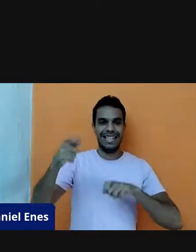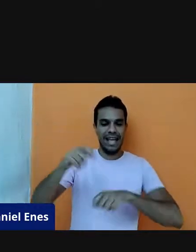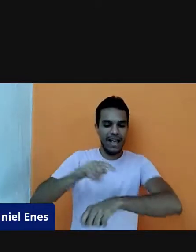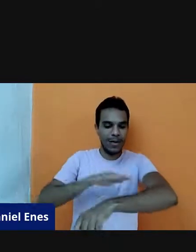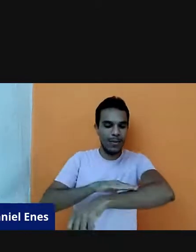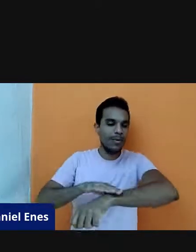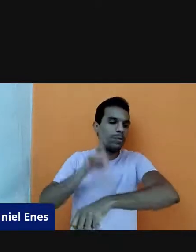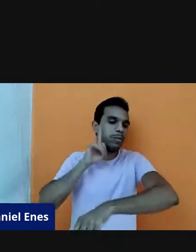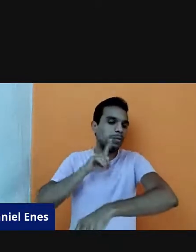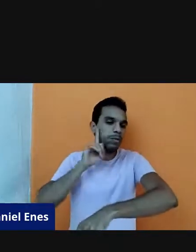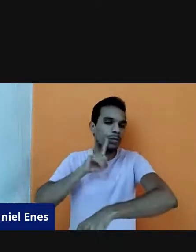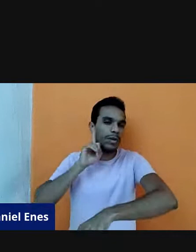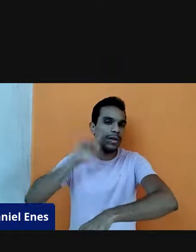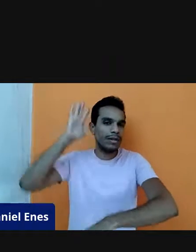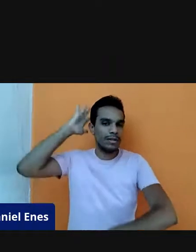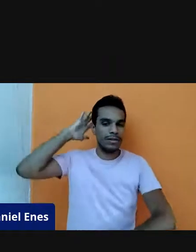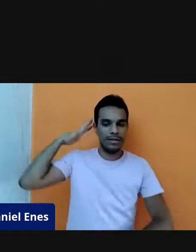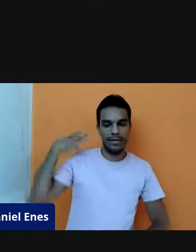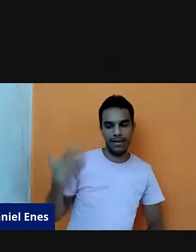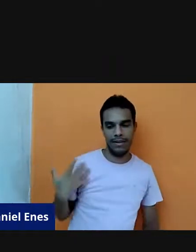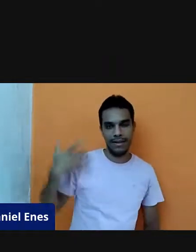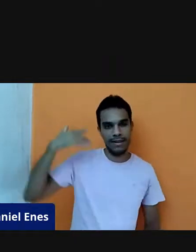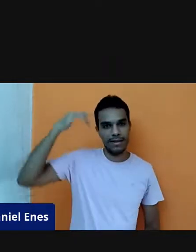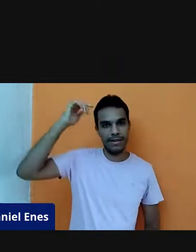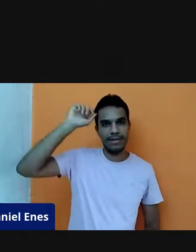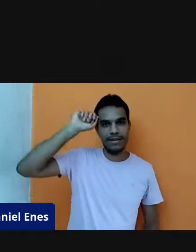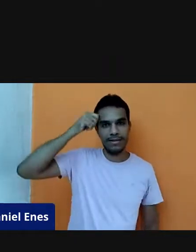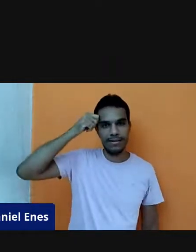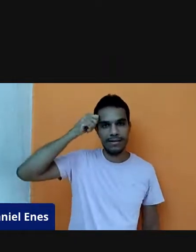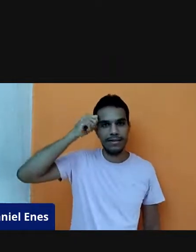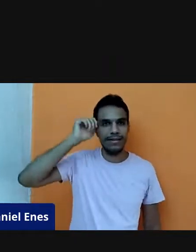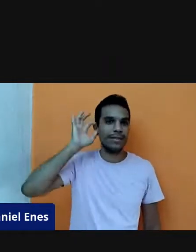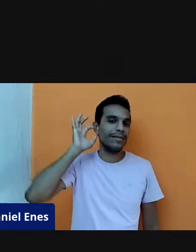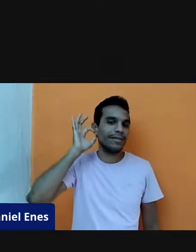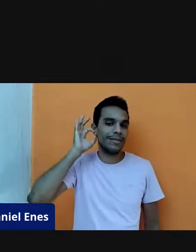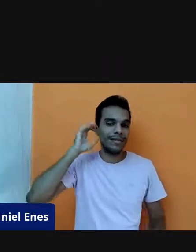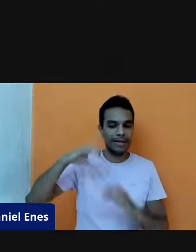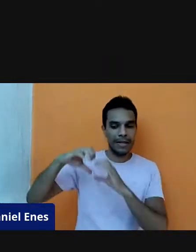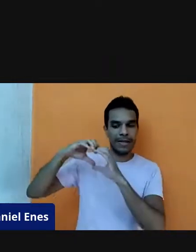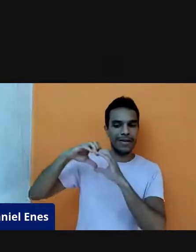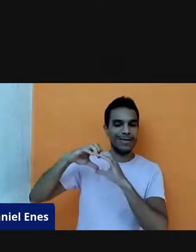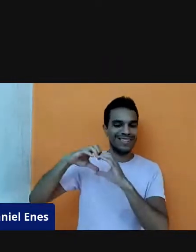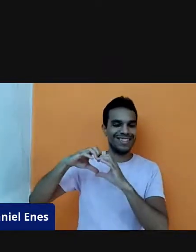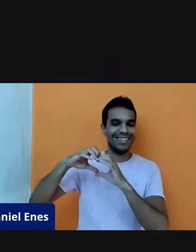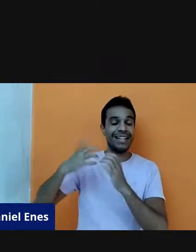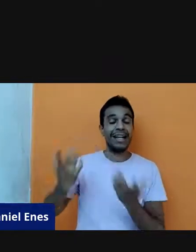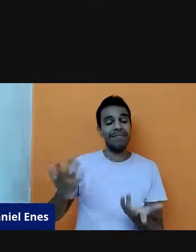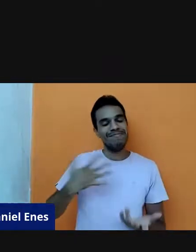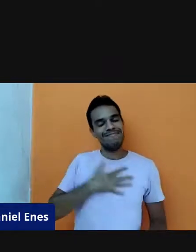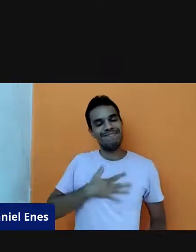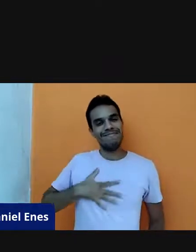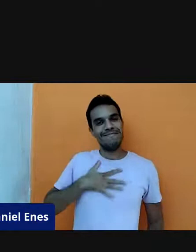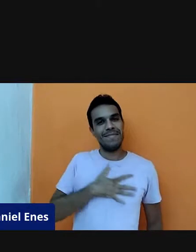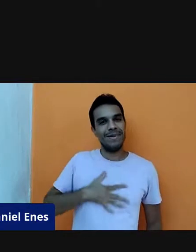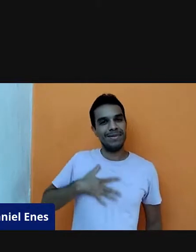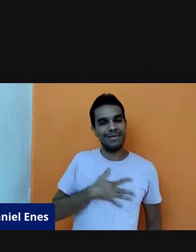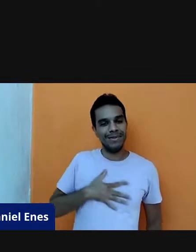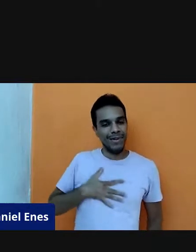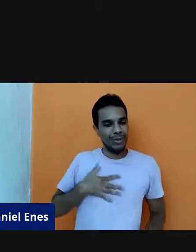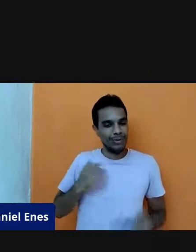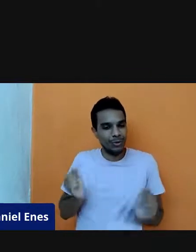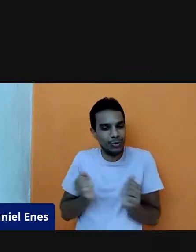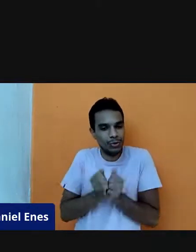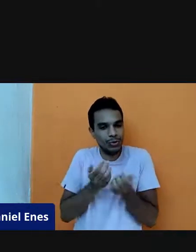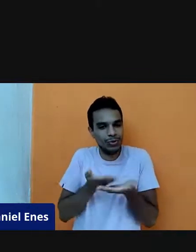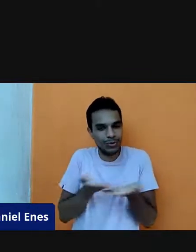pretos ondulados e estou usando um brinco no formato de coração. Bom, é um prazer estar com vocês